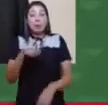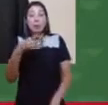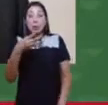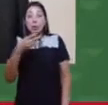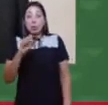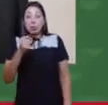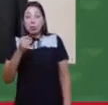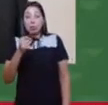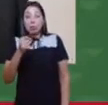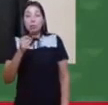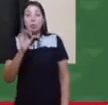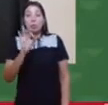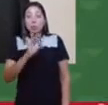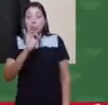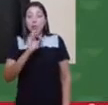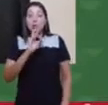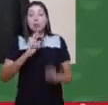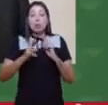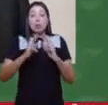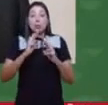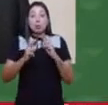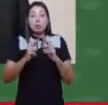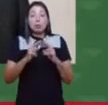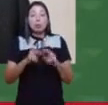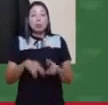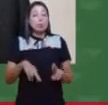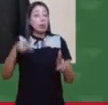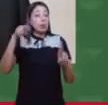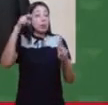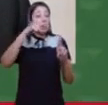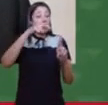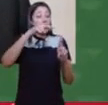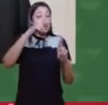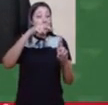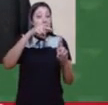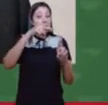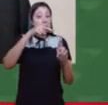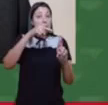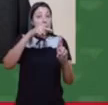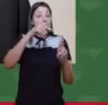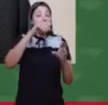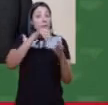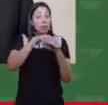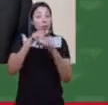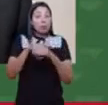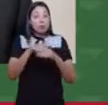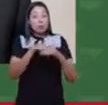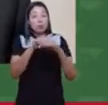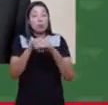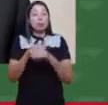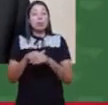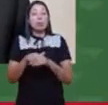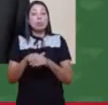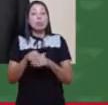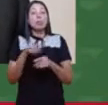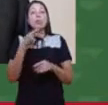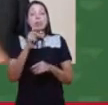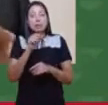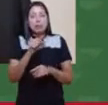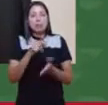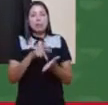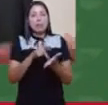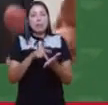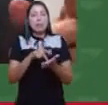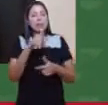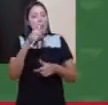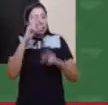48% das reclamações, com referência à votação diziam respeito